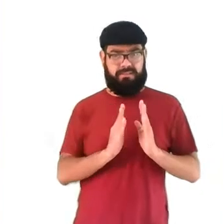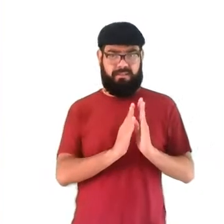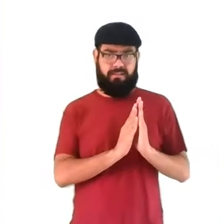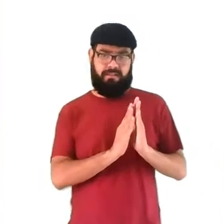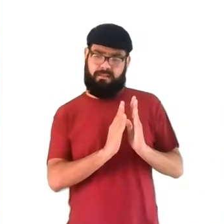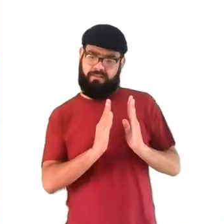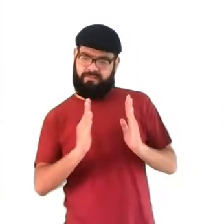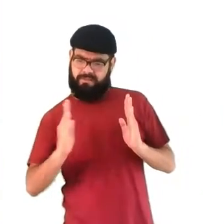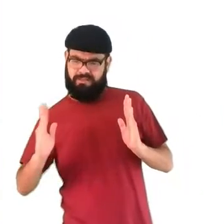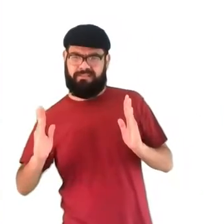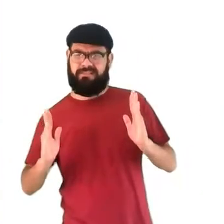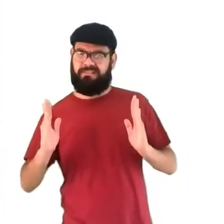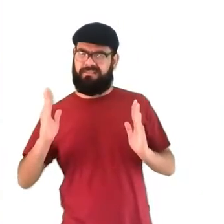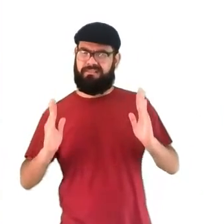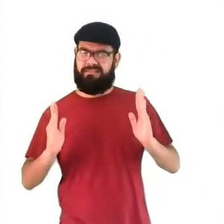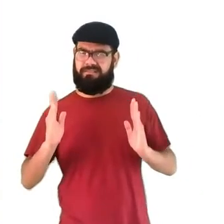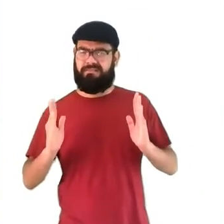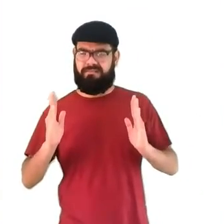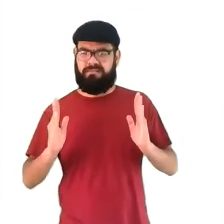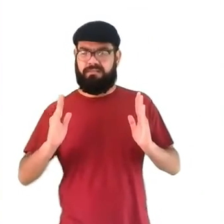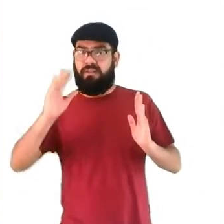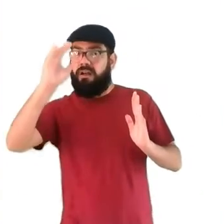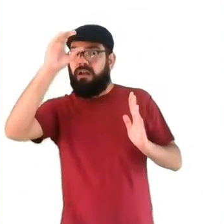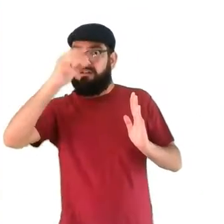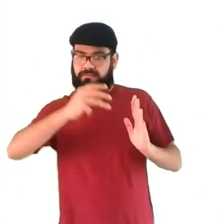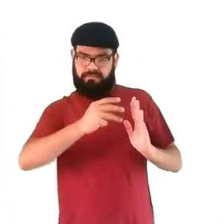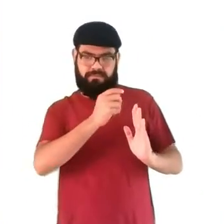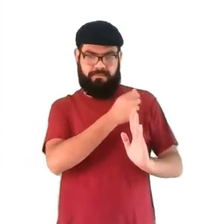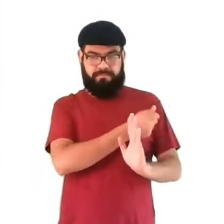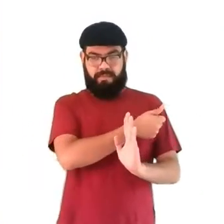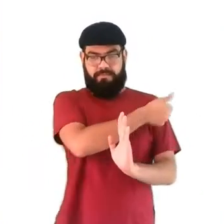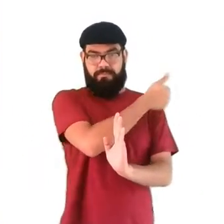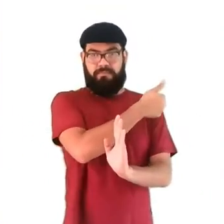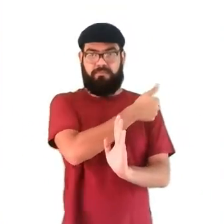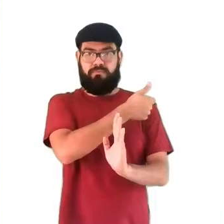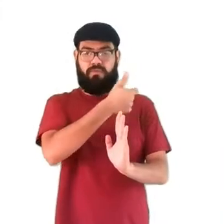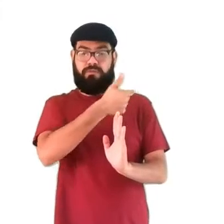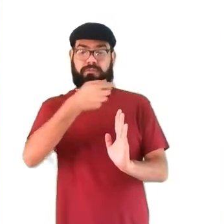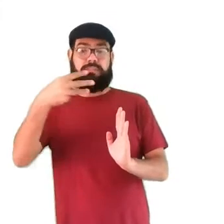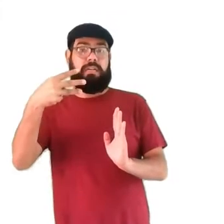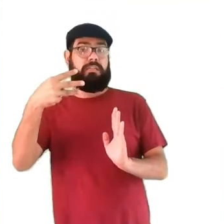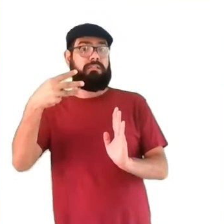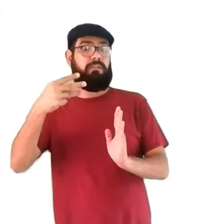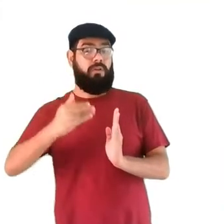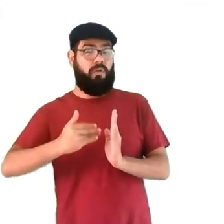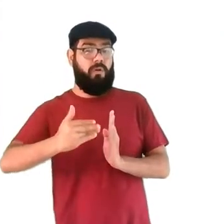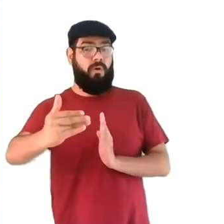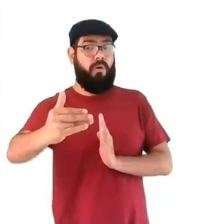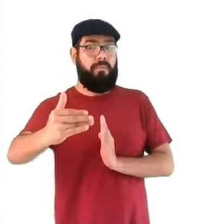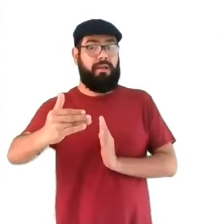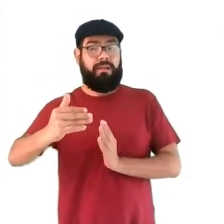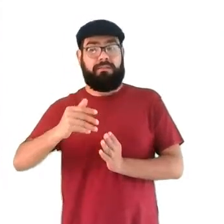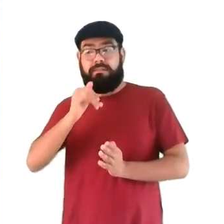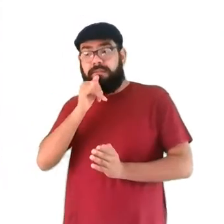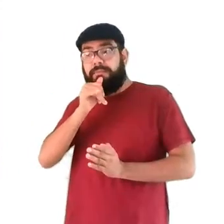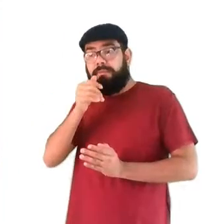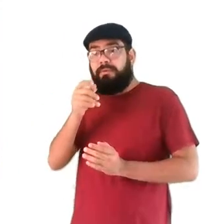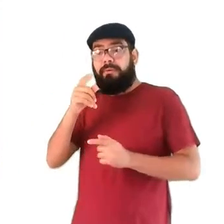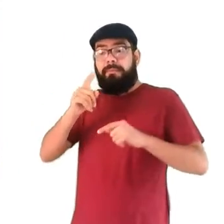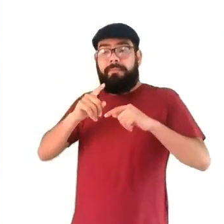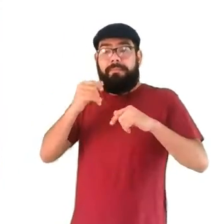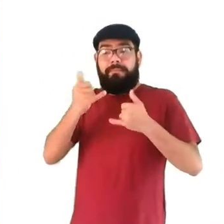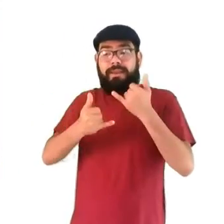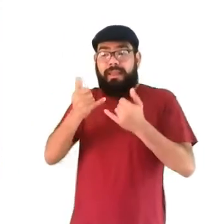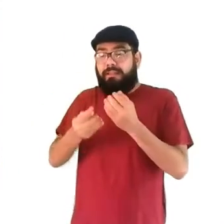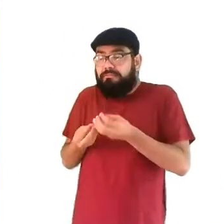a lidar com a questão de dividir os objetos, né, os brinquedos. E também uma característica muito importante dessa